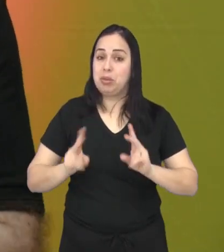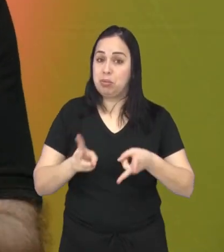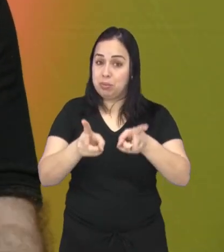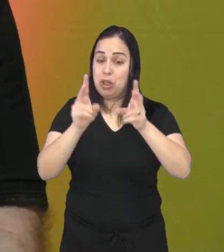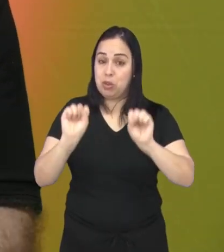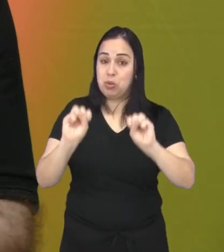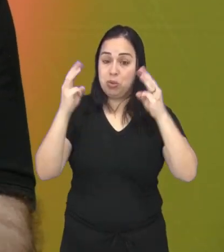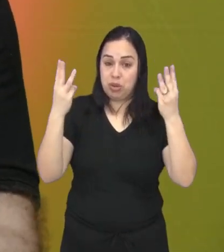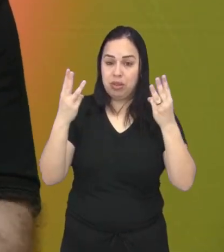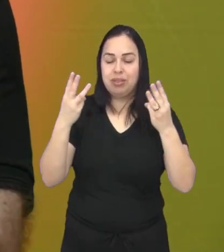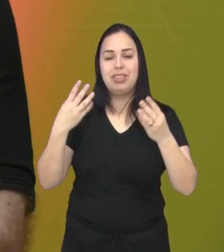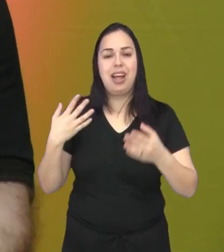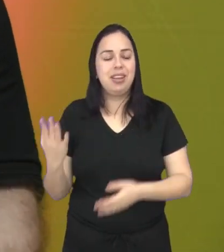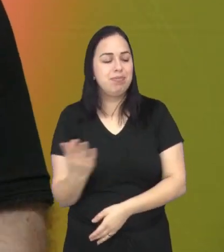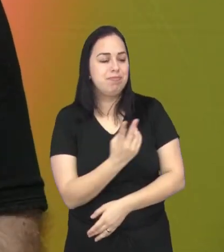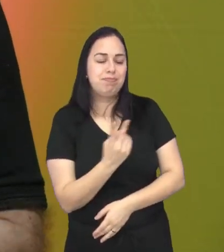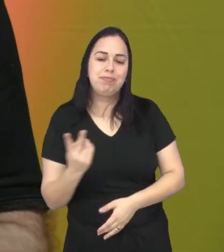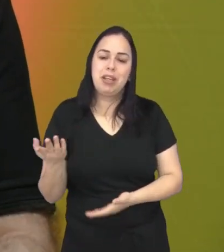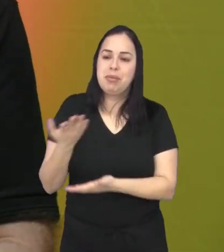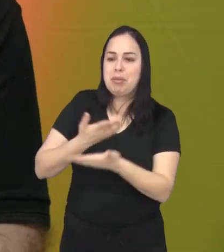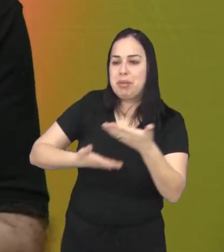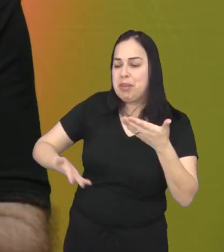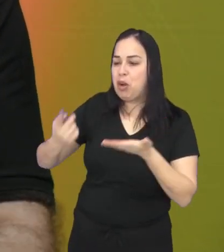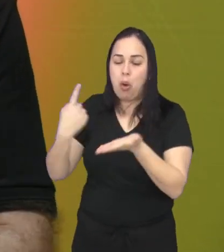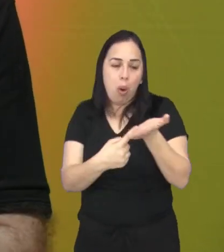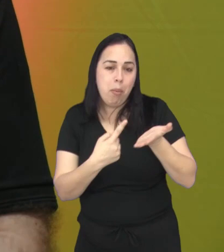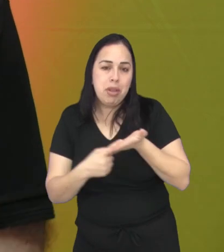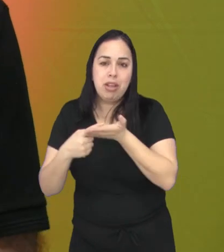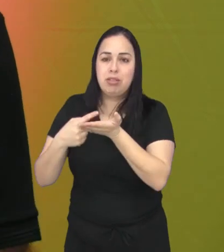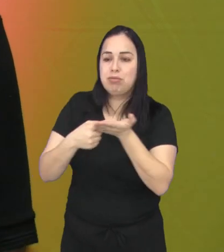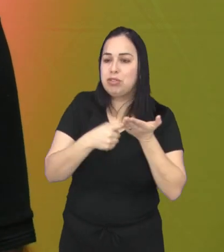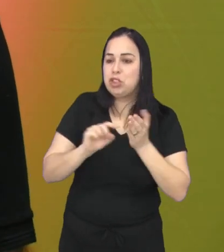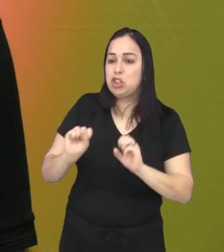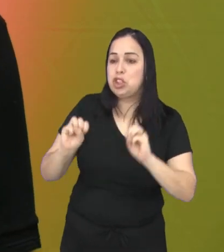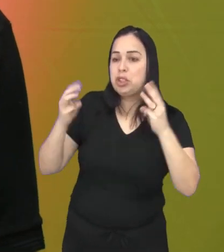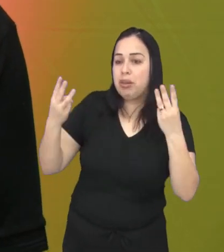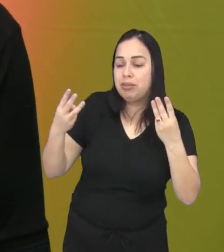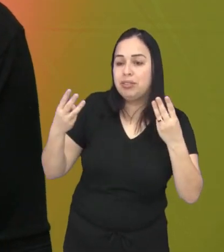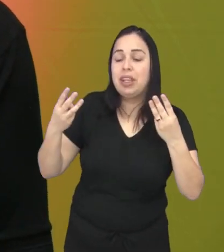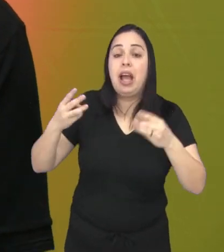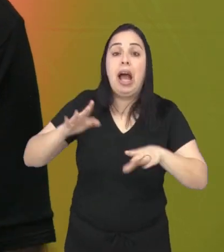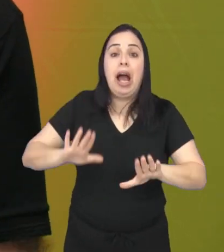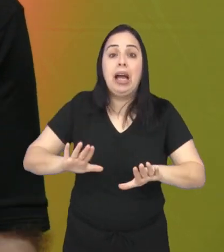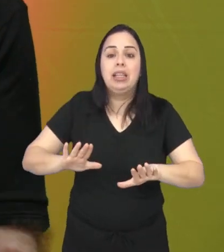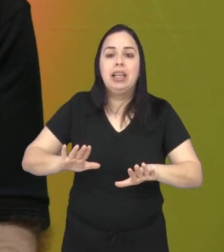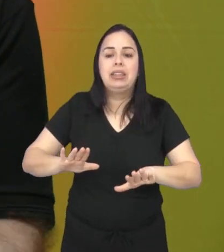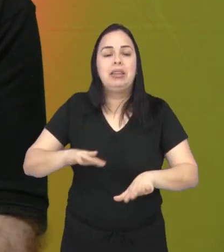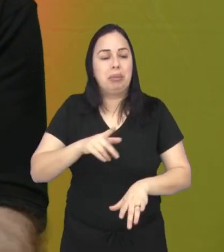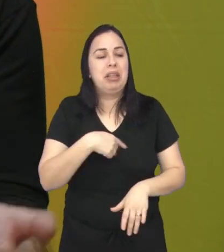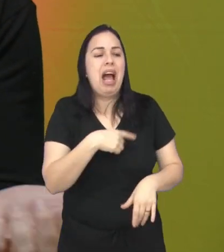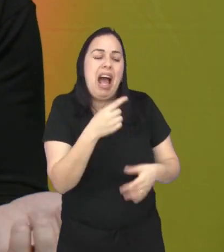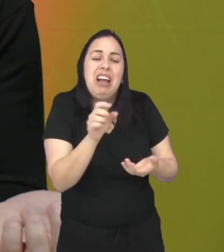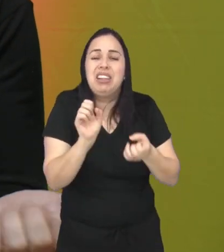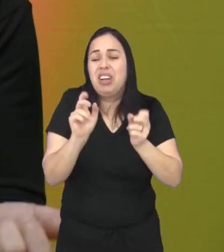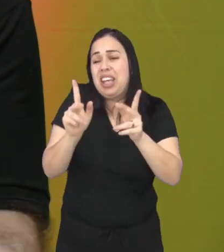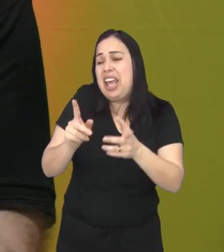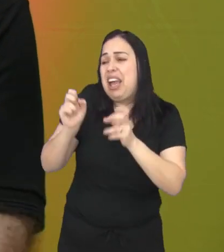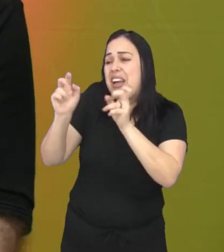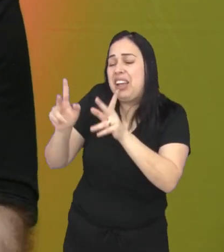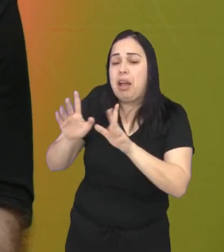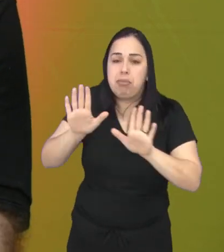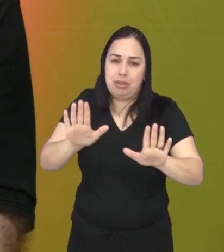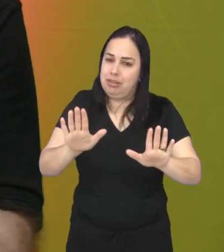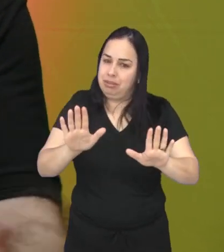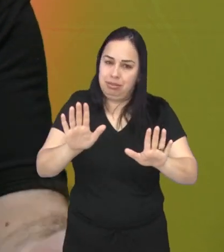E começou um namoro, assim, que começou, vamos fazer show, vamos fazer mais shows e tudo. E tem um momento que todo mundo falava, vamos gravar, mas que